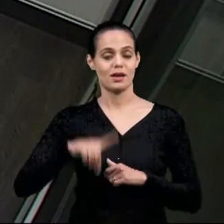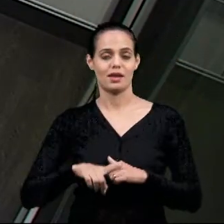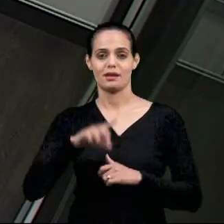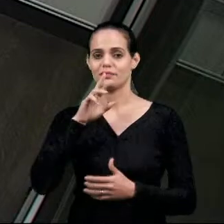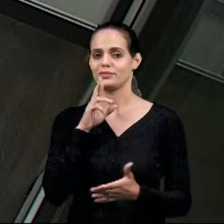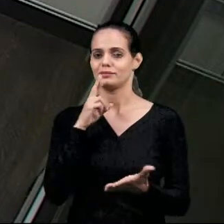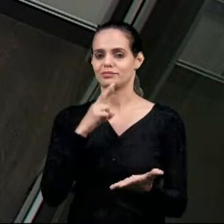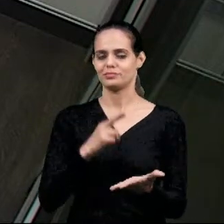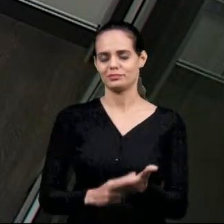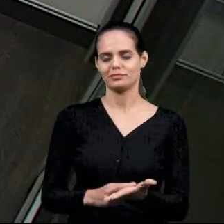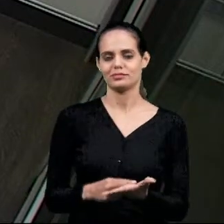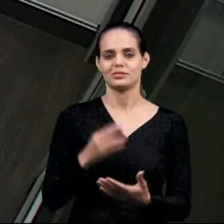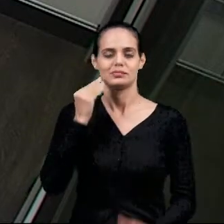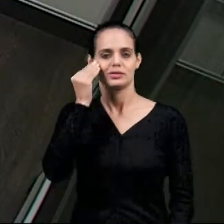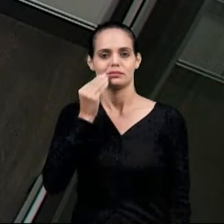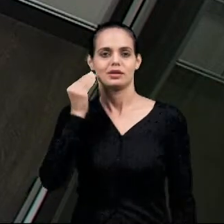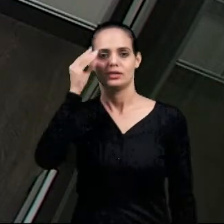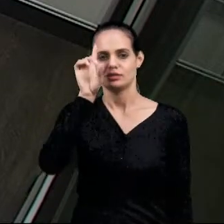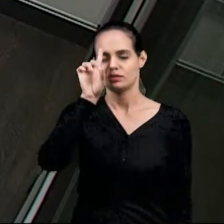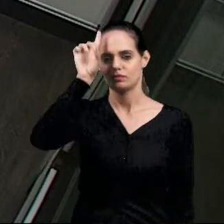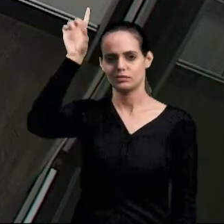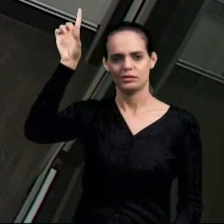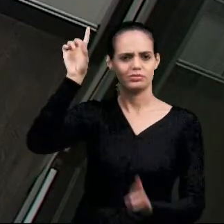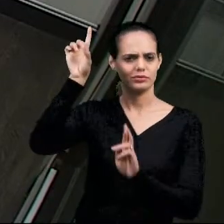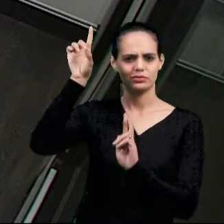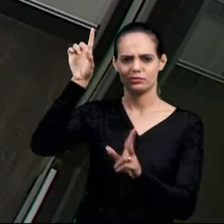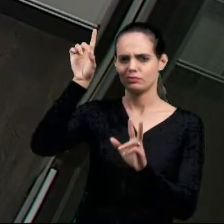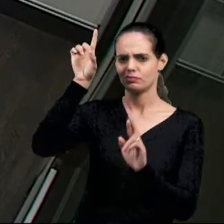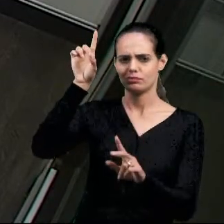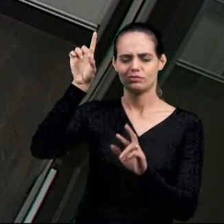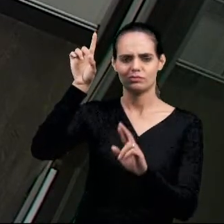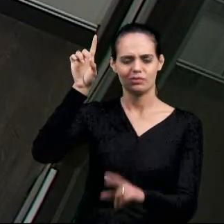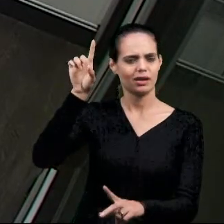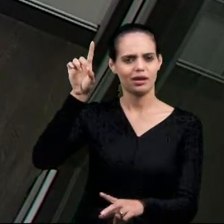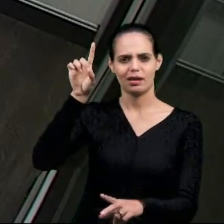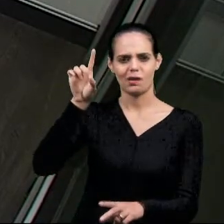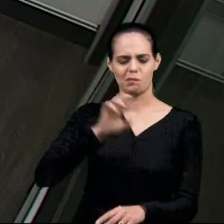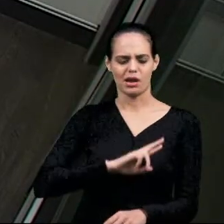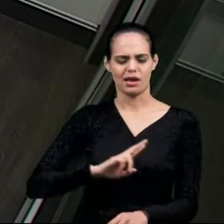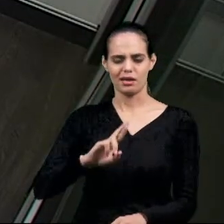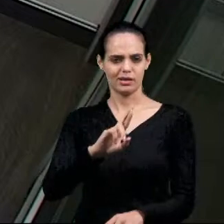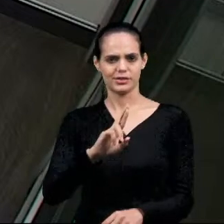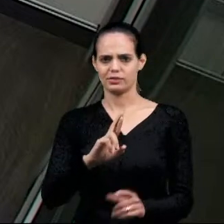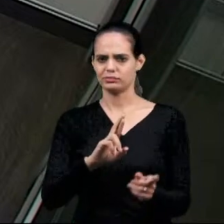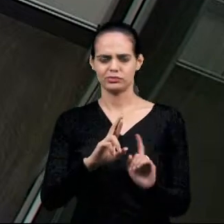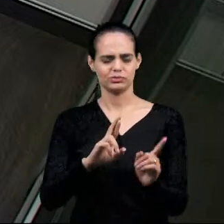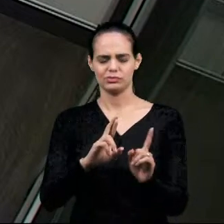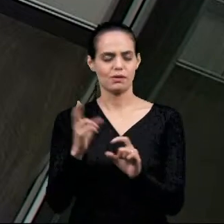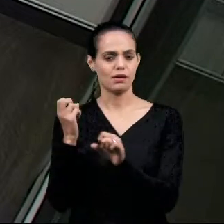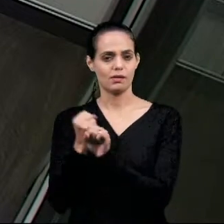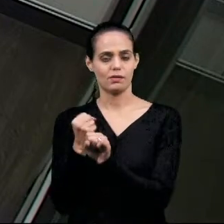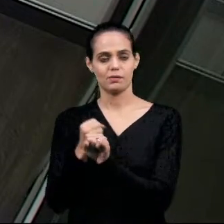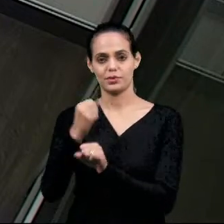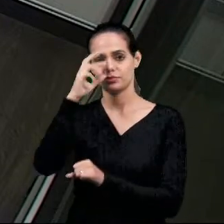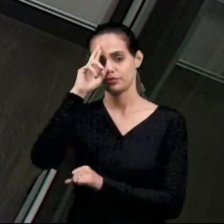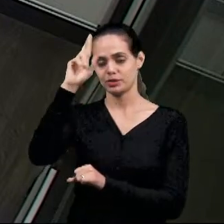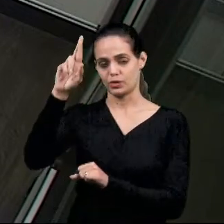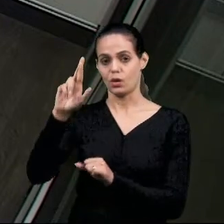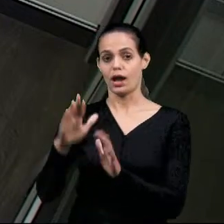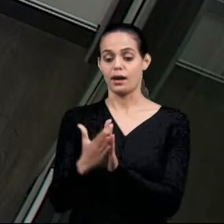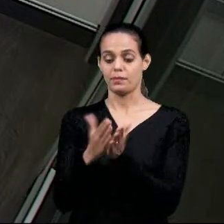com Deus. Não é uma religião que nós abraçamos. Mas a palavra do Senhor também diz que o pastor, ele tem